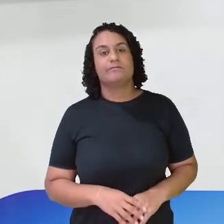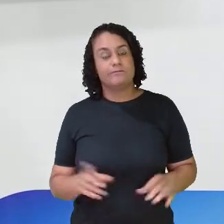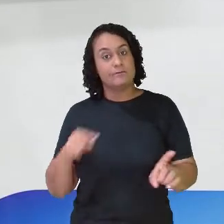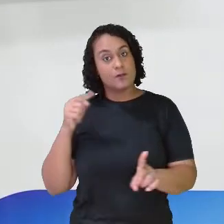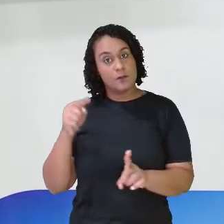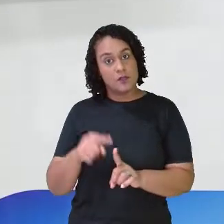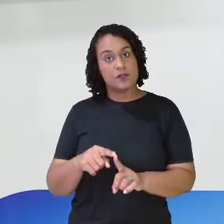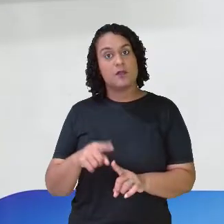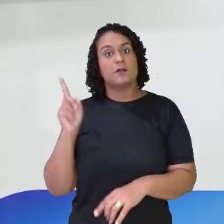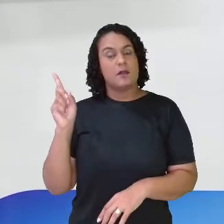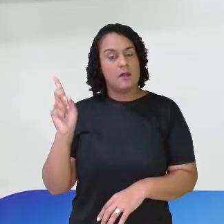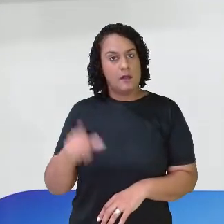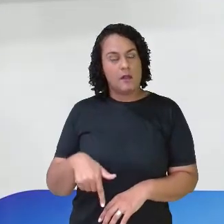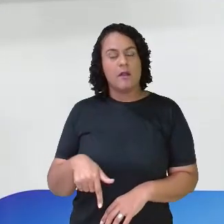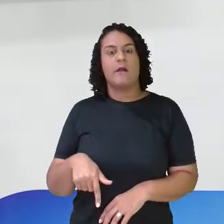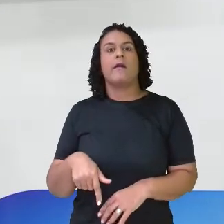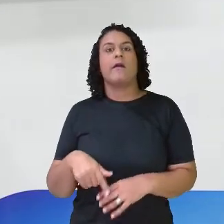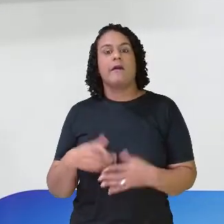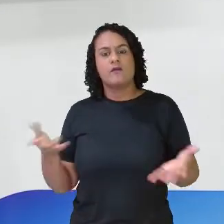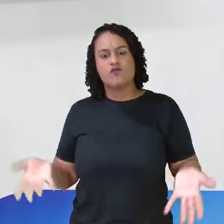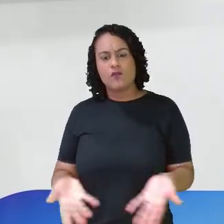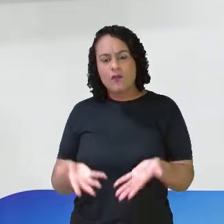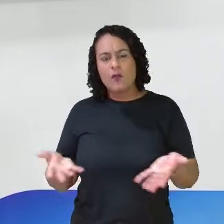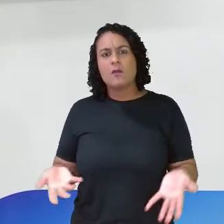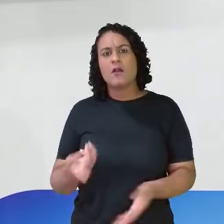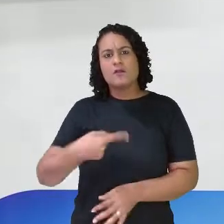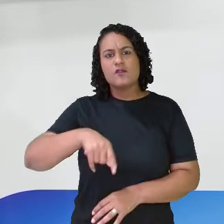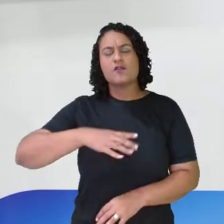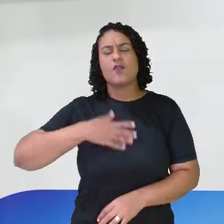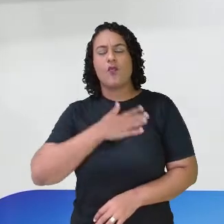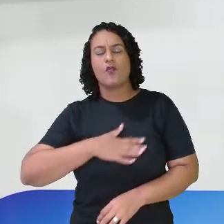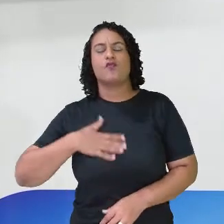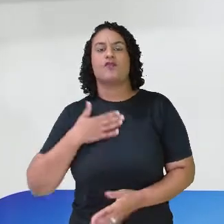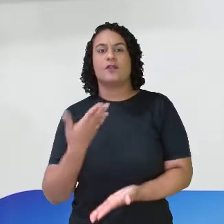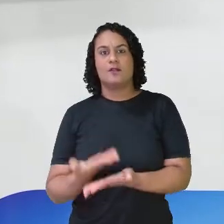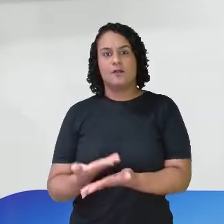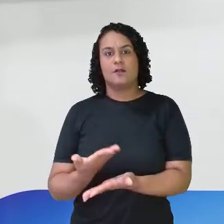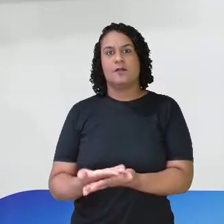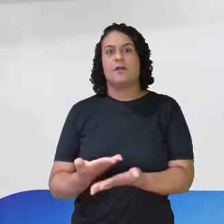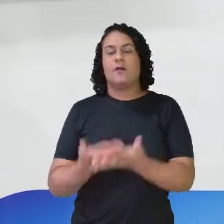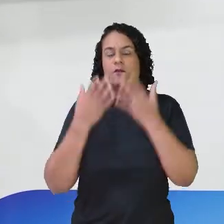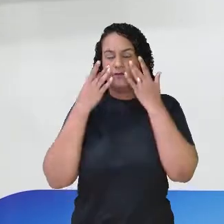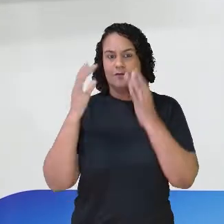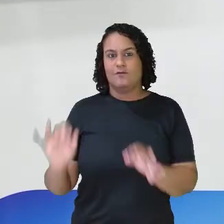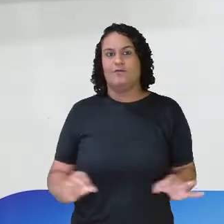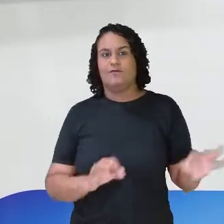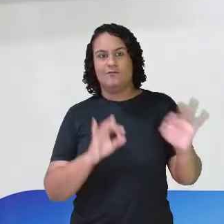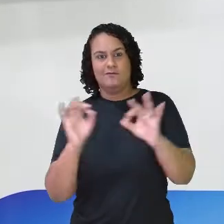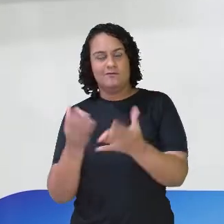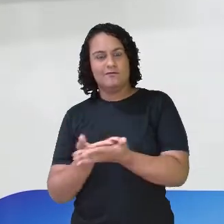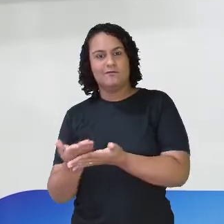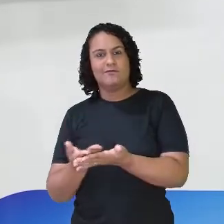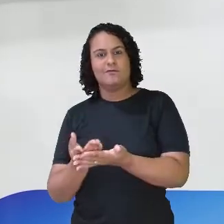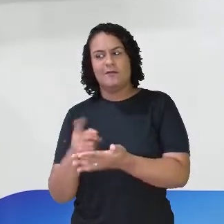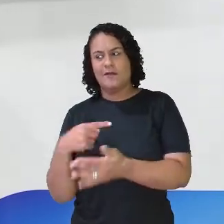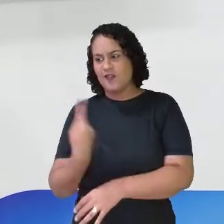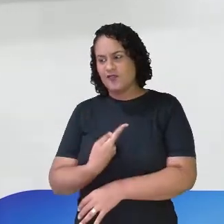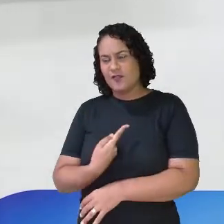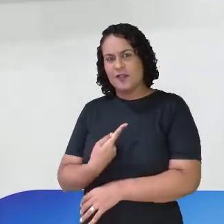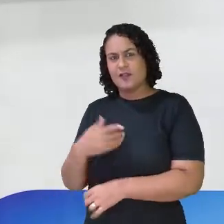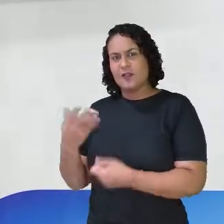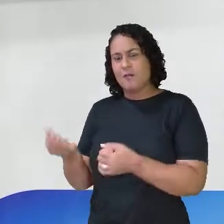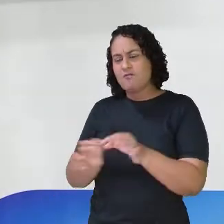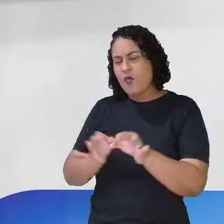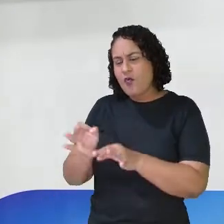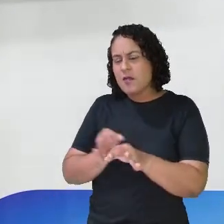é realmente fazer com que vocês gostem das nossas aulas e acompanhem. A gente prepara tudo com muito carinho, minha gente. Até